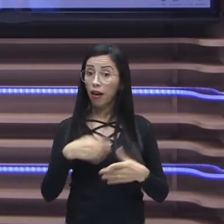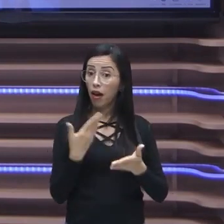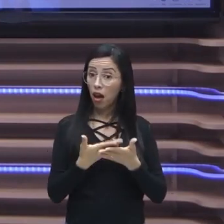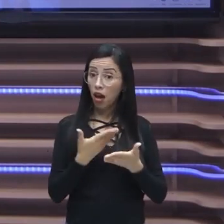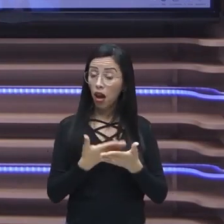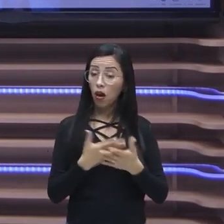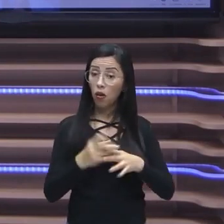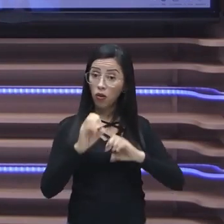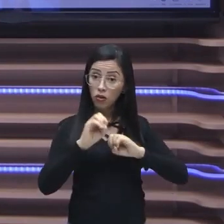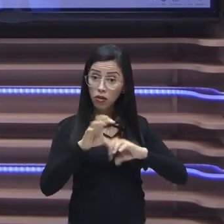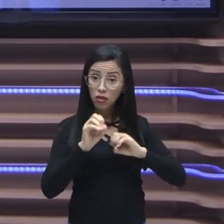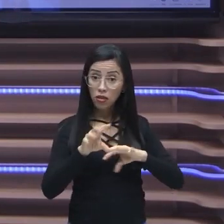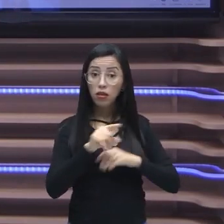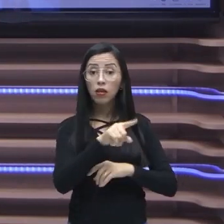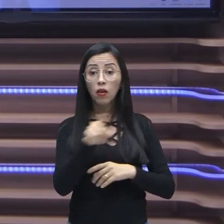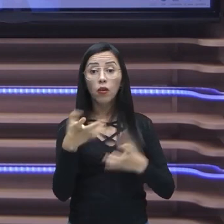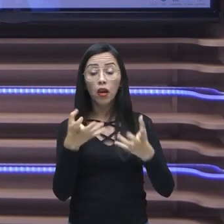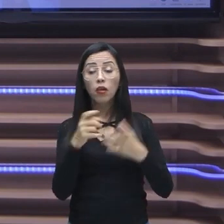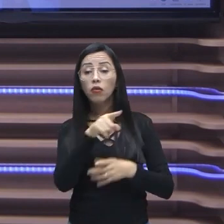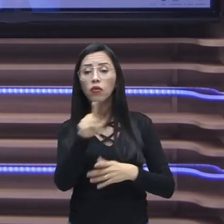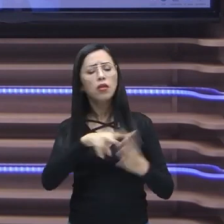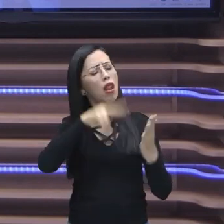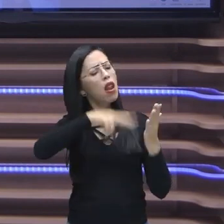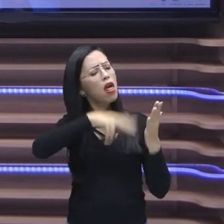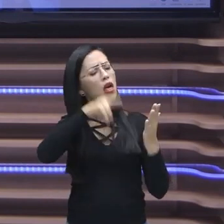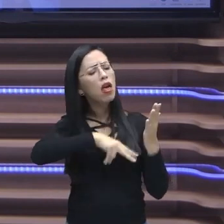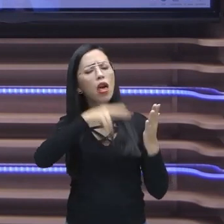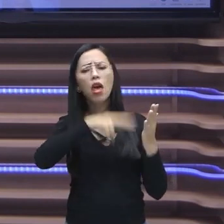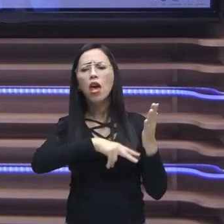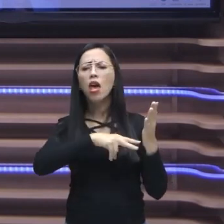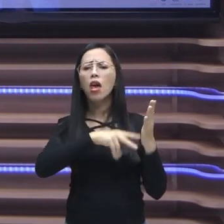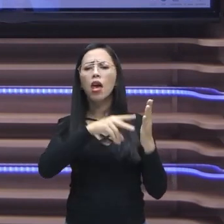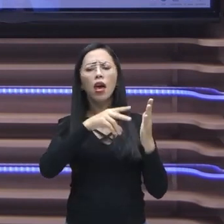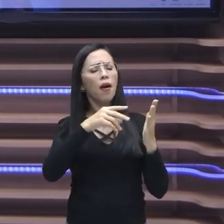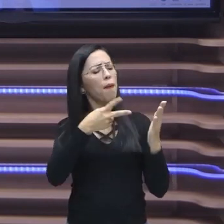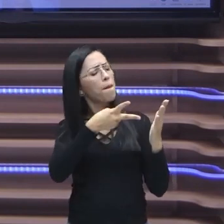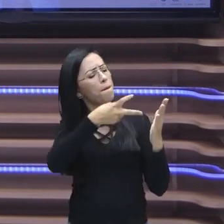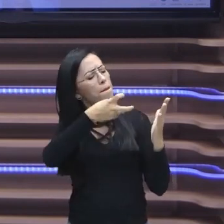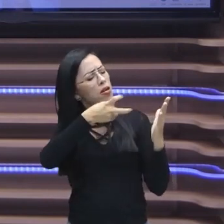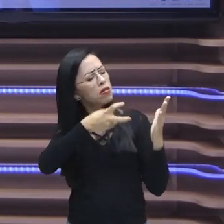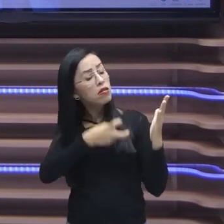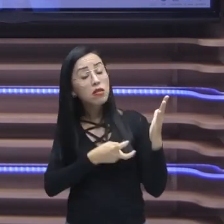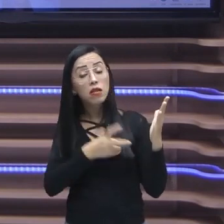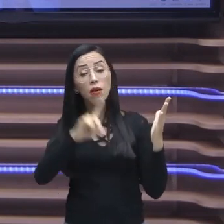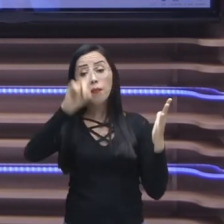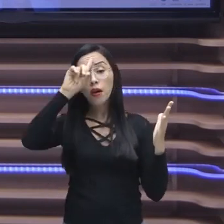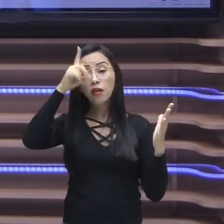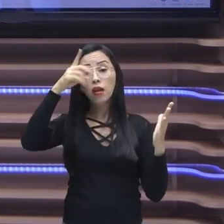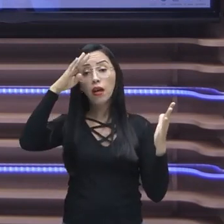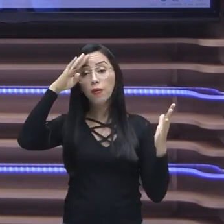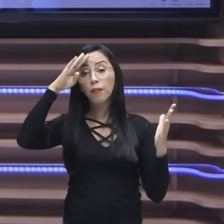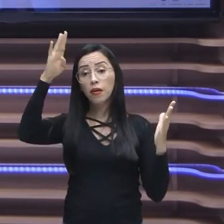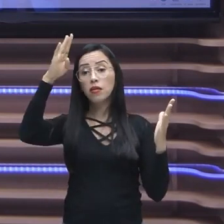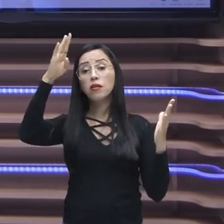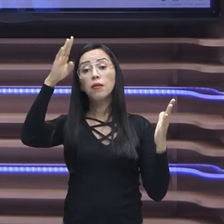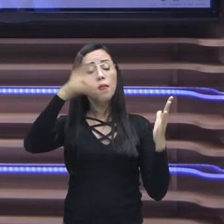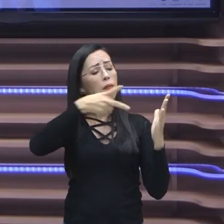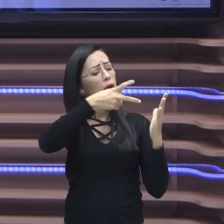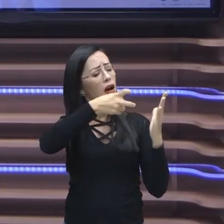leiam, identifiquem o conteúdo, identifiquem a ideia principal e as ideias